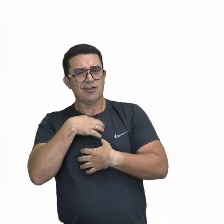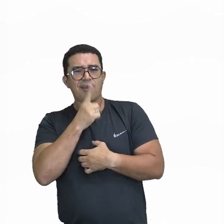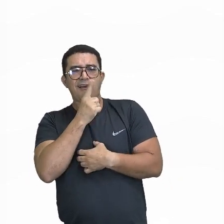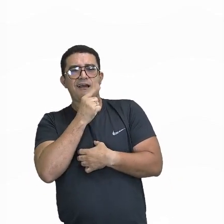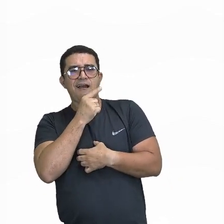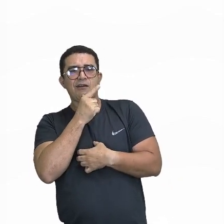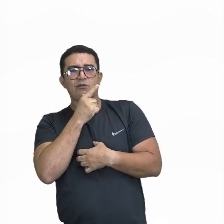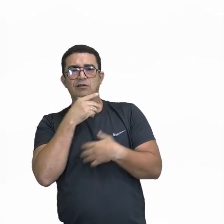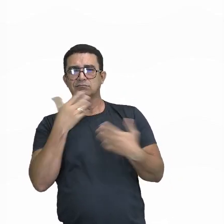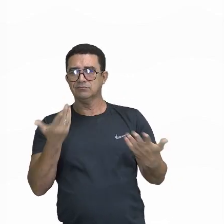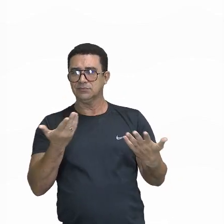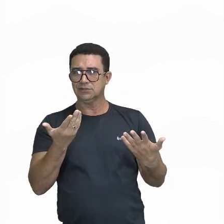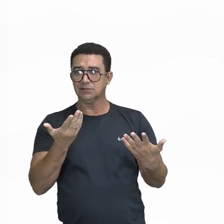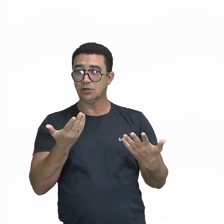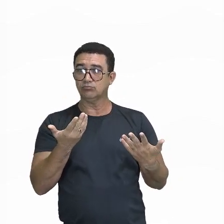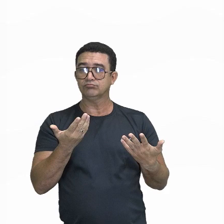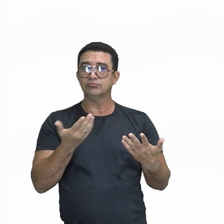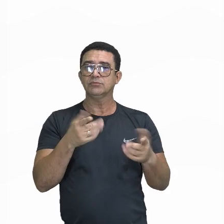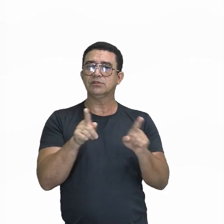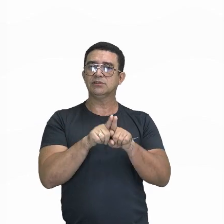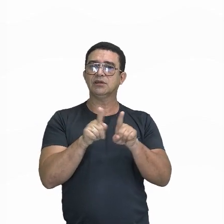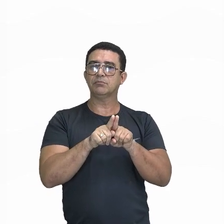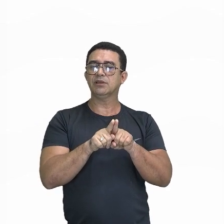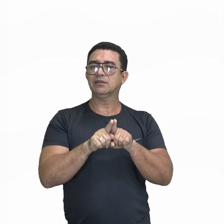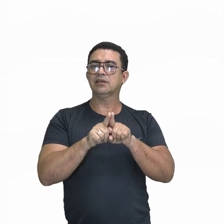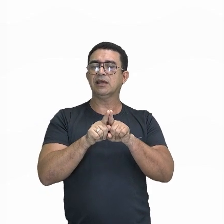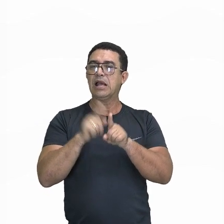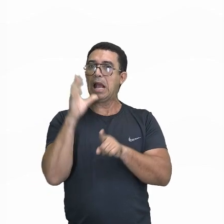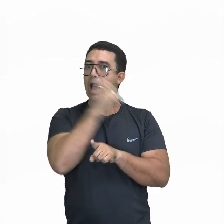não será mais o mesmo em uma questão de